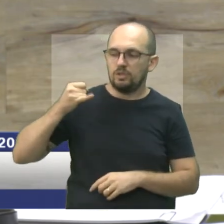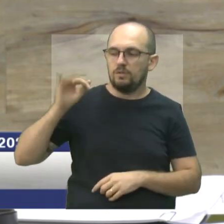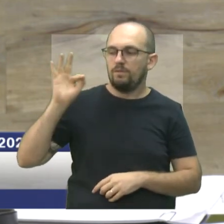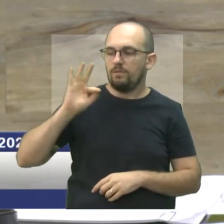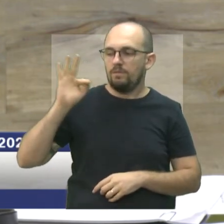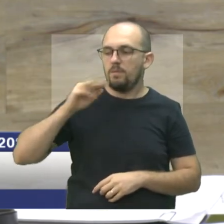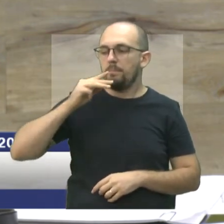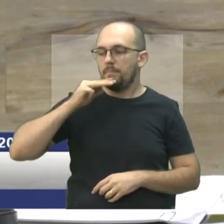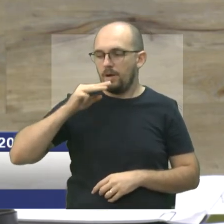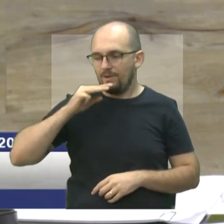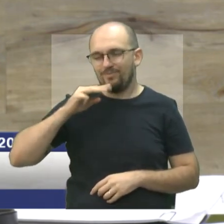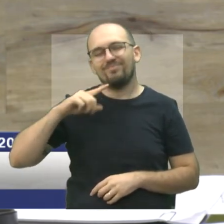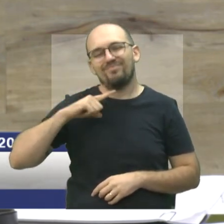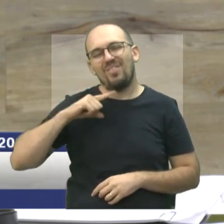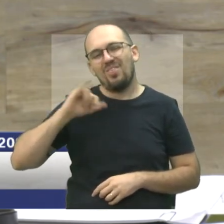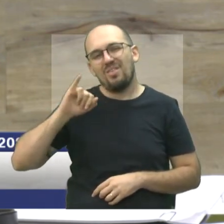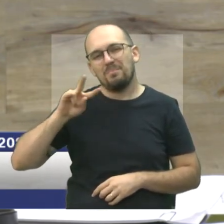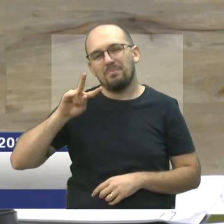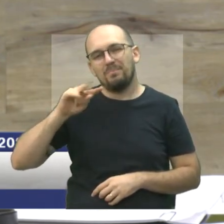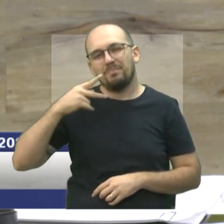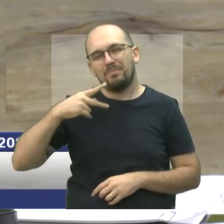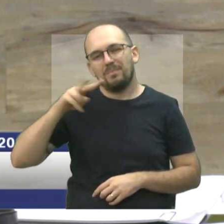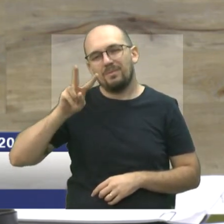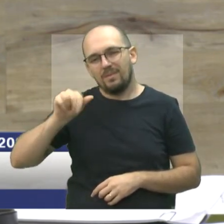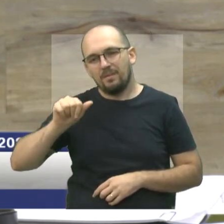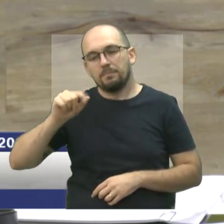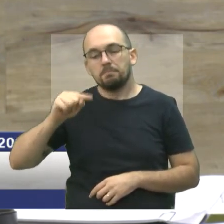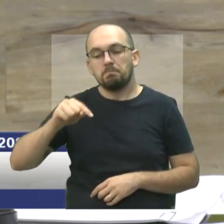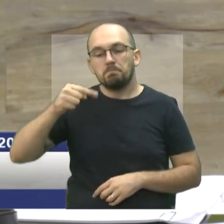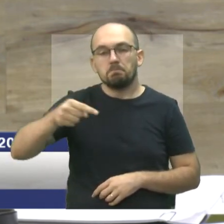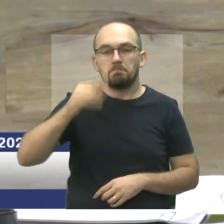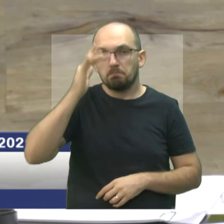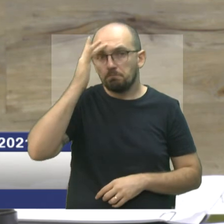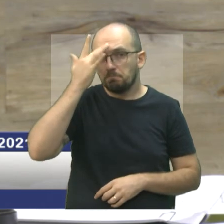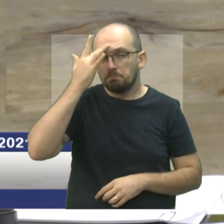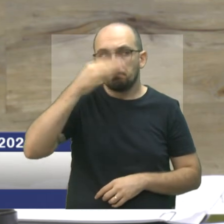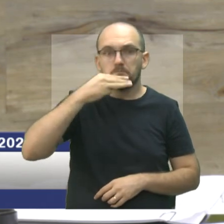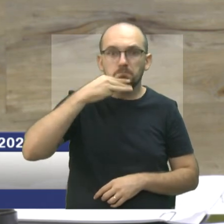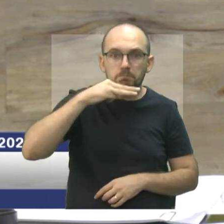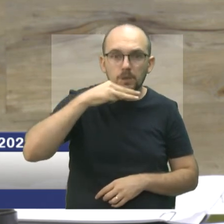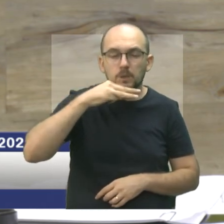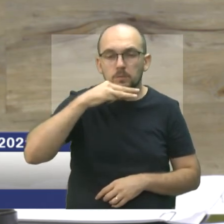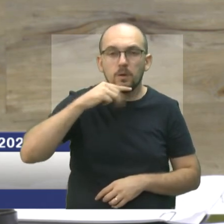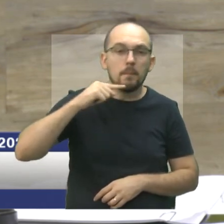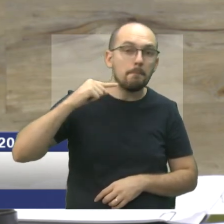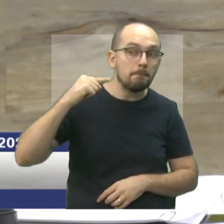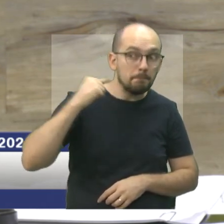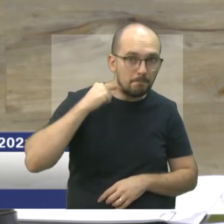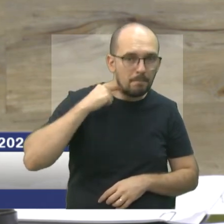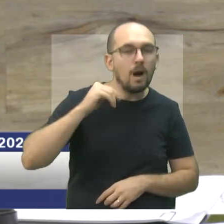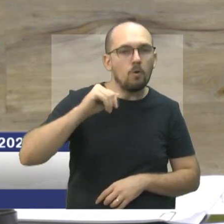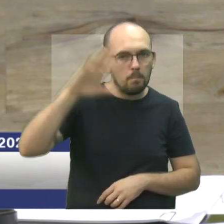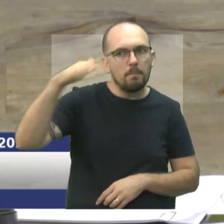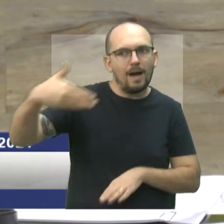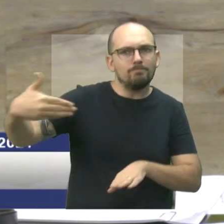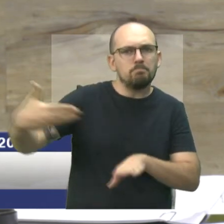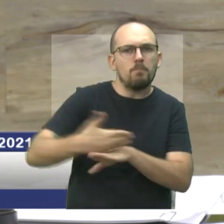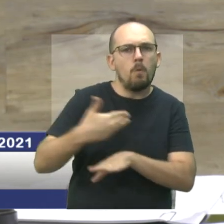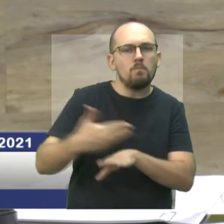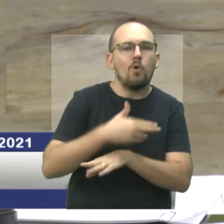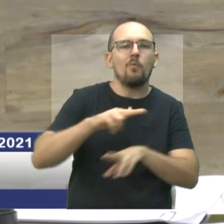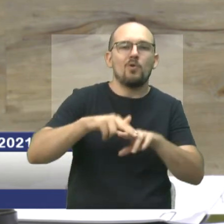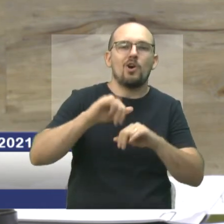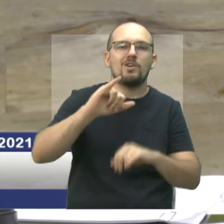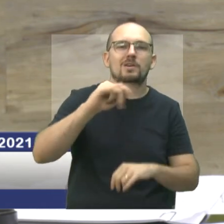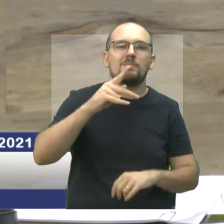PVA. Depois, fevereiro, março, maio é o mês que a gente mais arrecada, por causa da cota única do